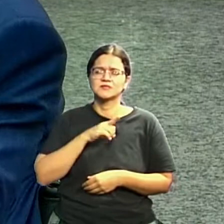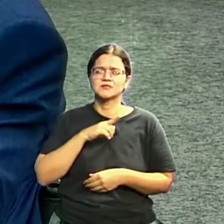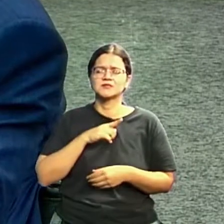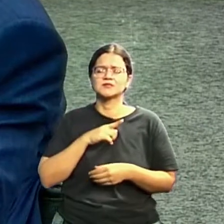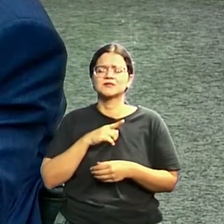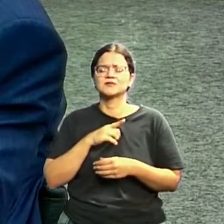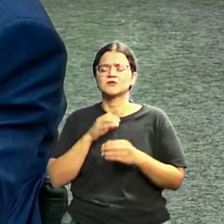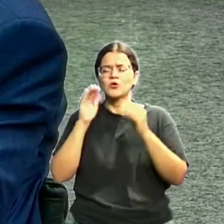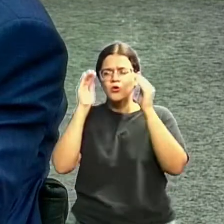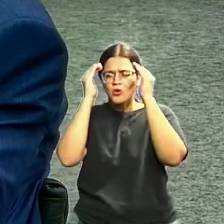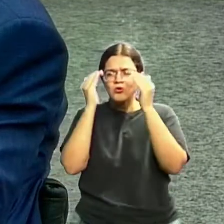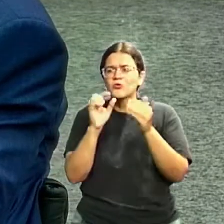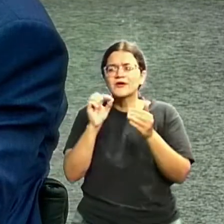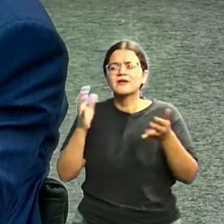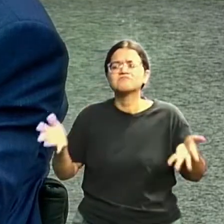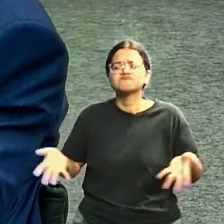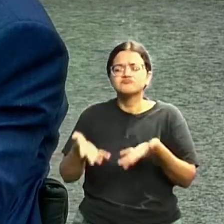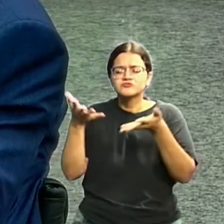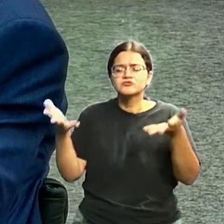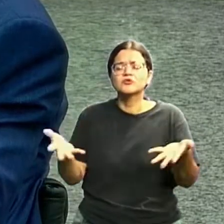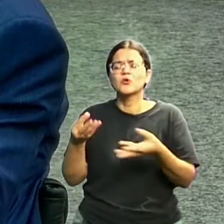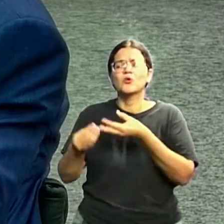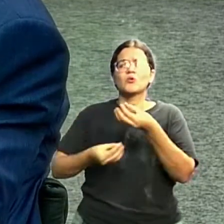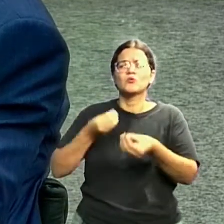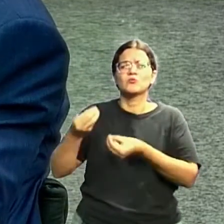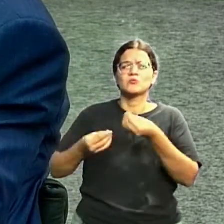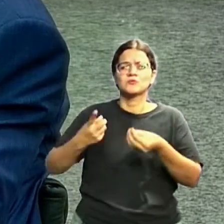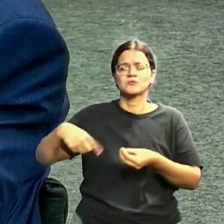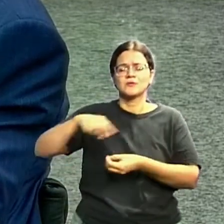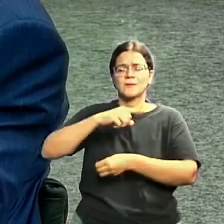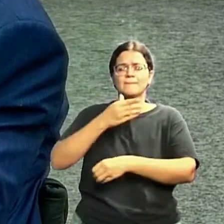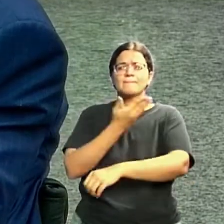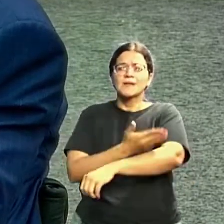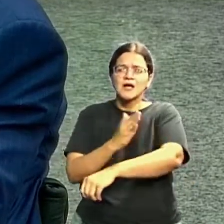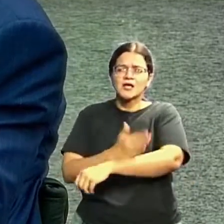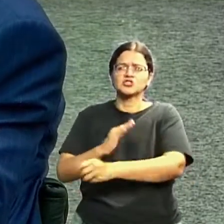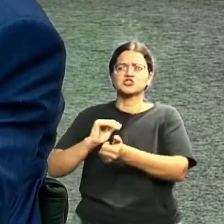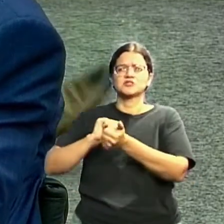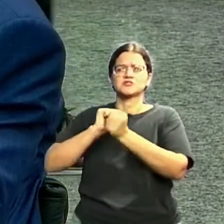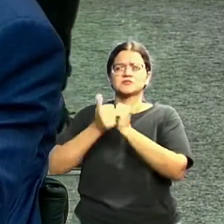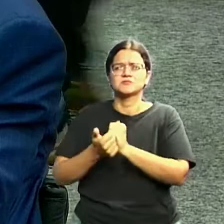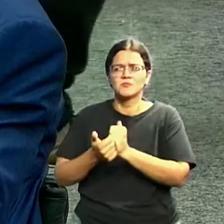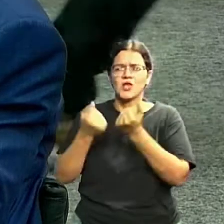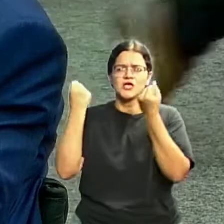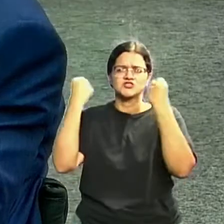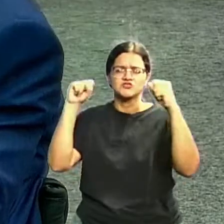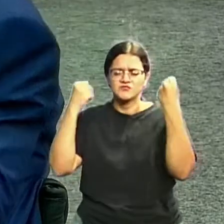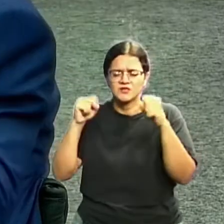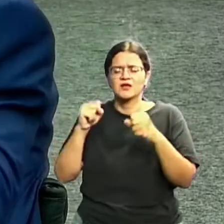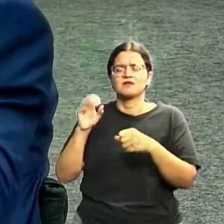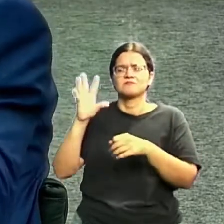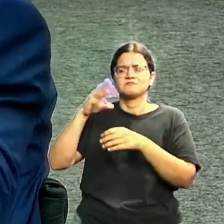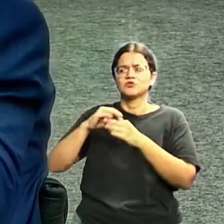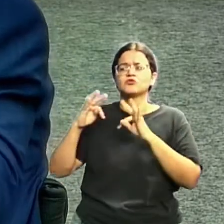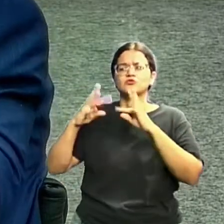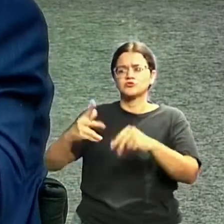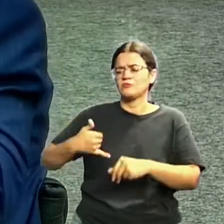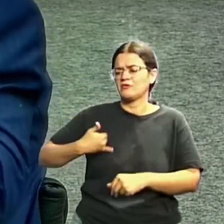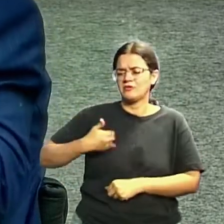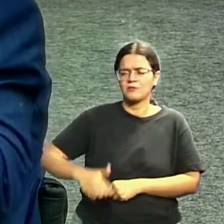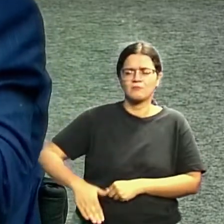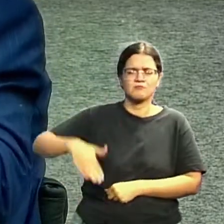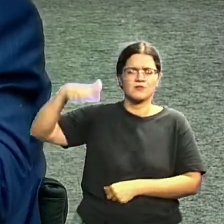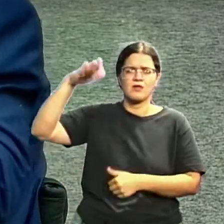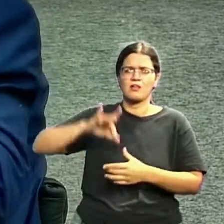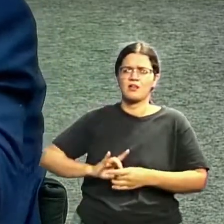com formas de proporcionar meios aí da prática do esporte para a população de todas as faixas etárias.